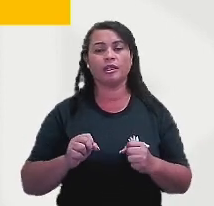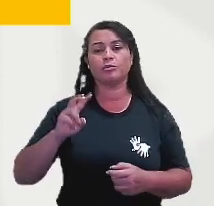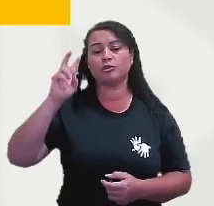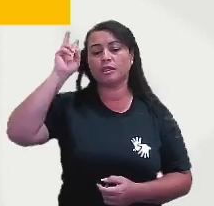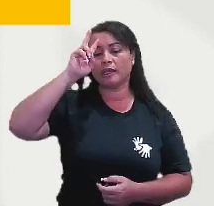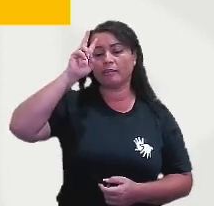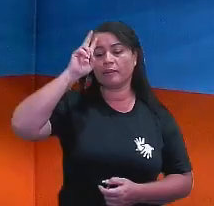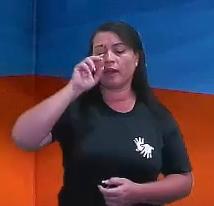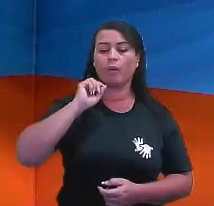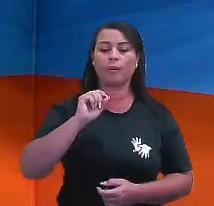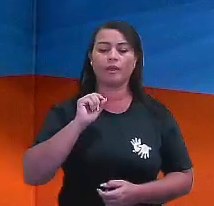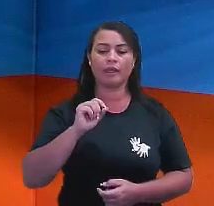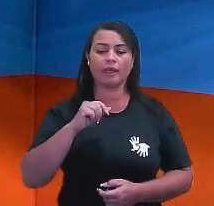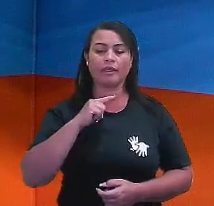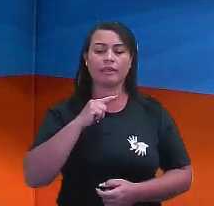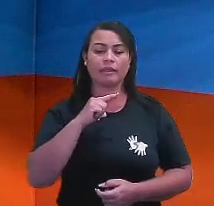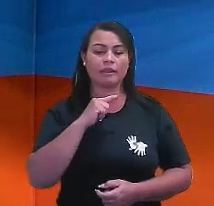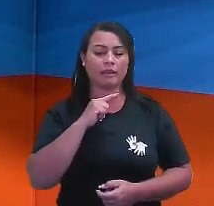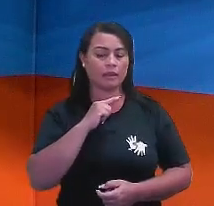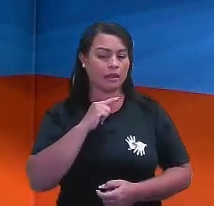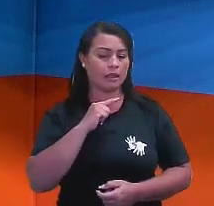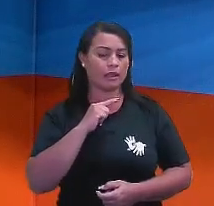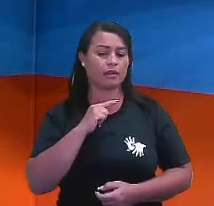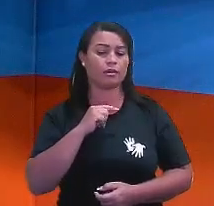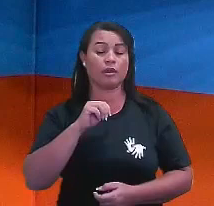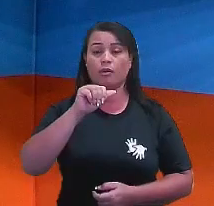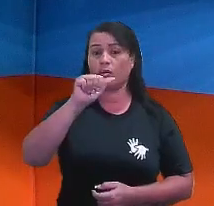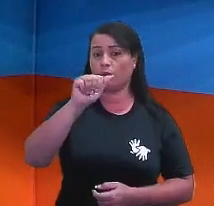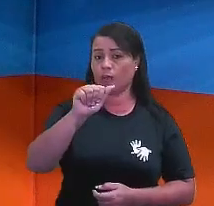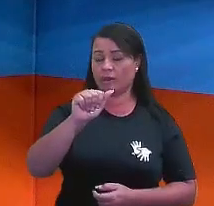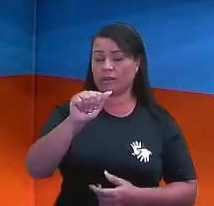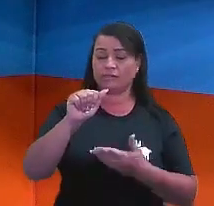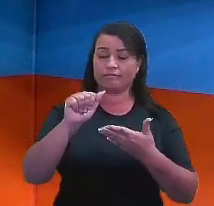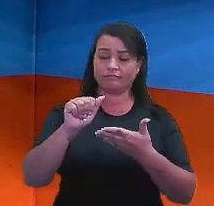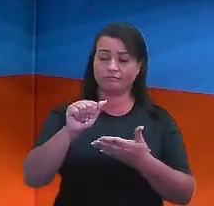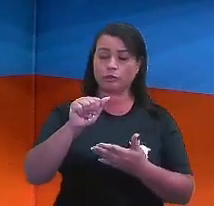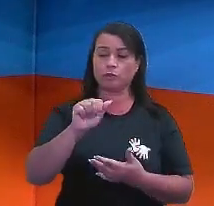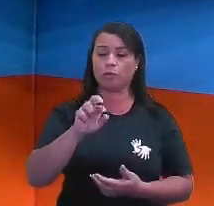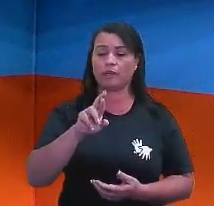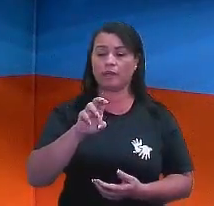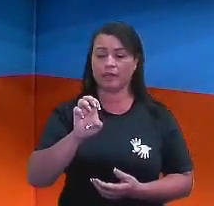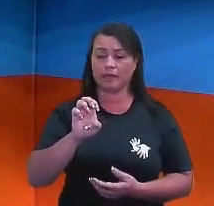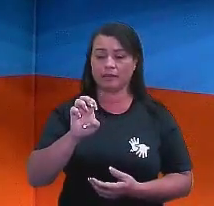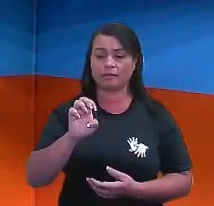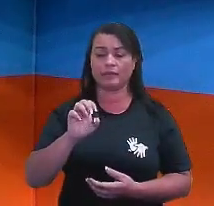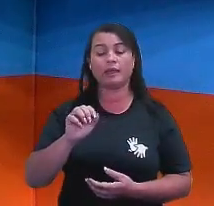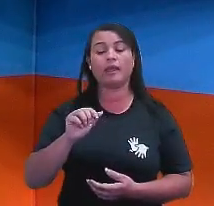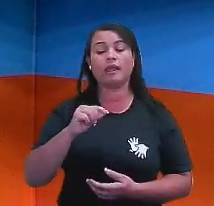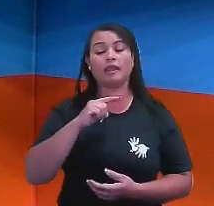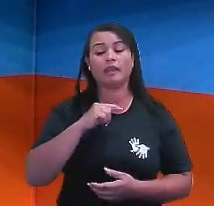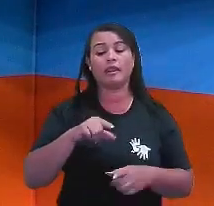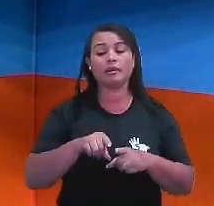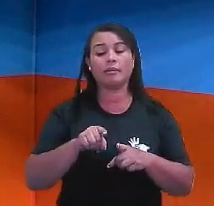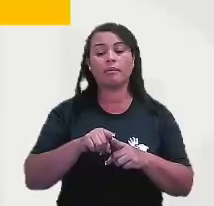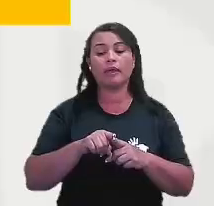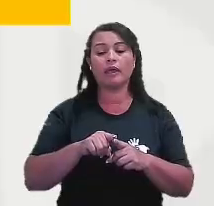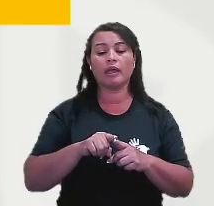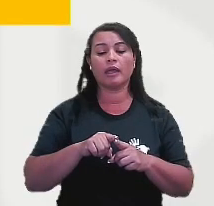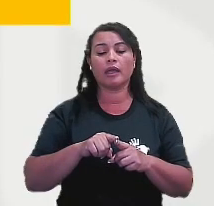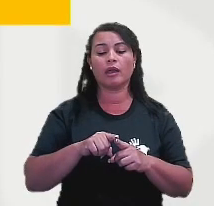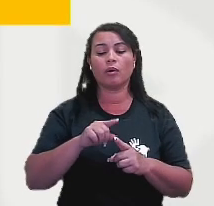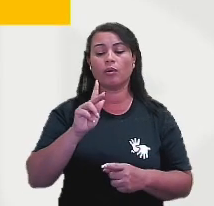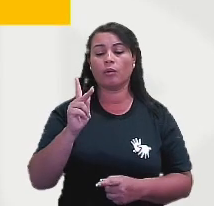relembrar que sua unidade fundamental é o ARE, isso aí relacionado às medidas agrárias, possui um múltiplo,